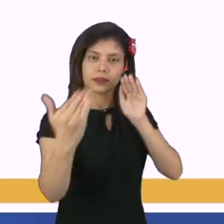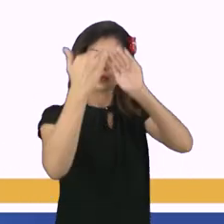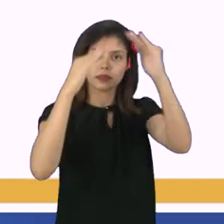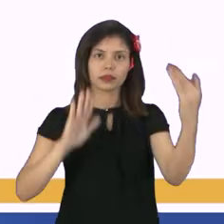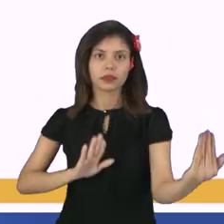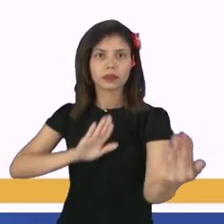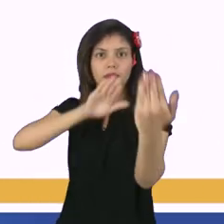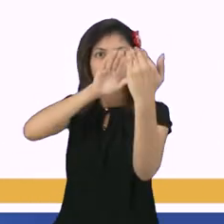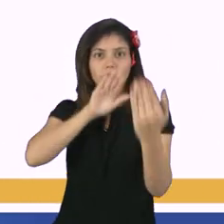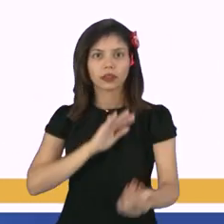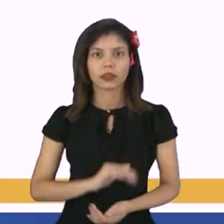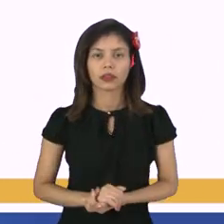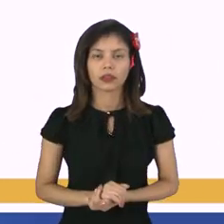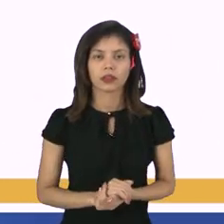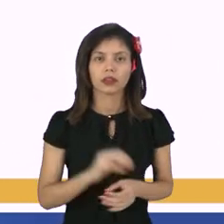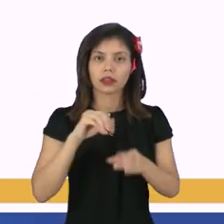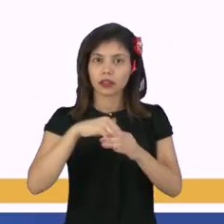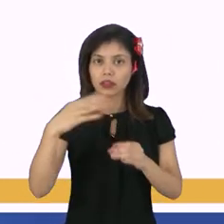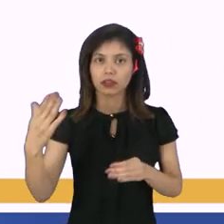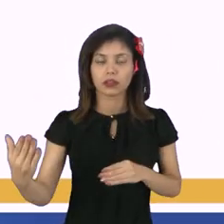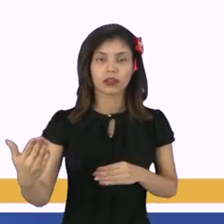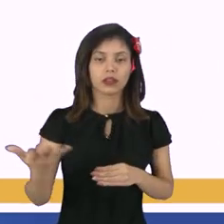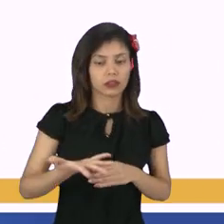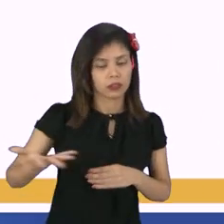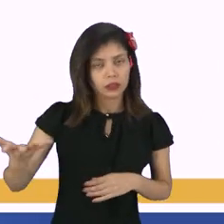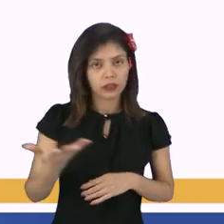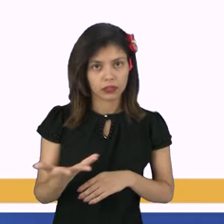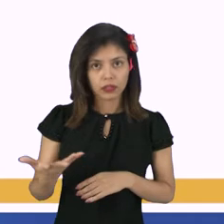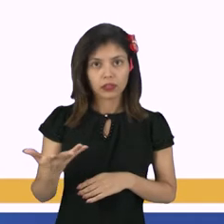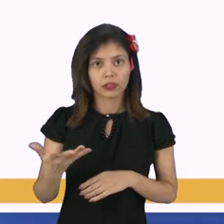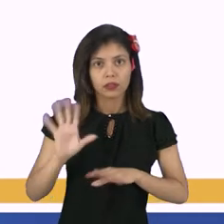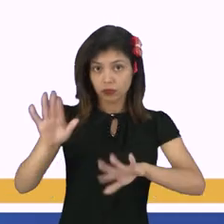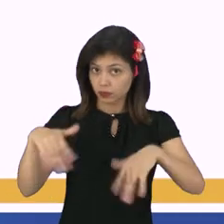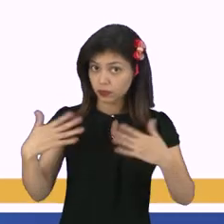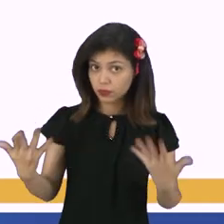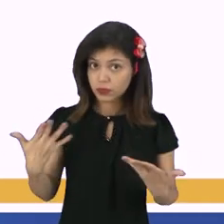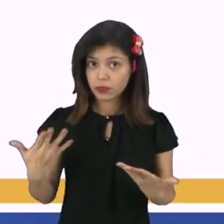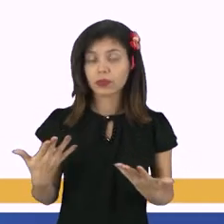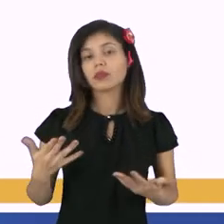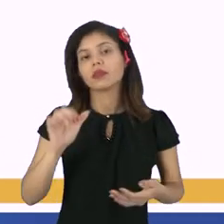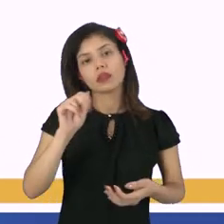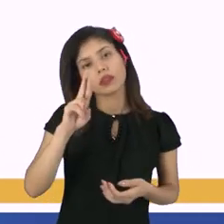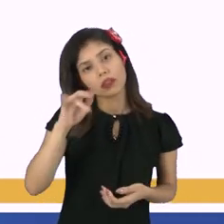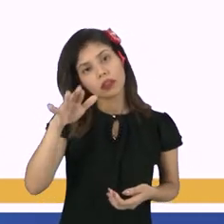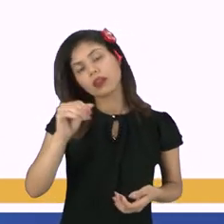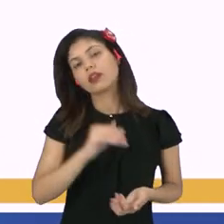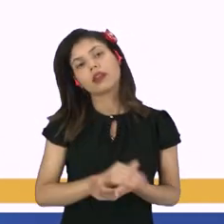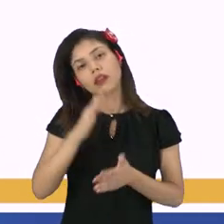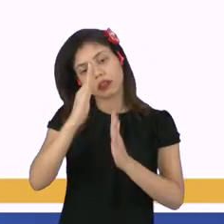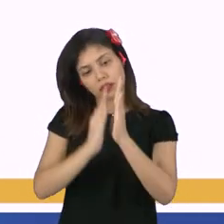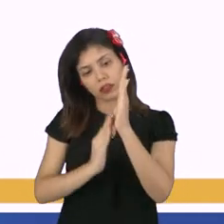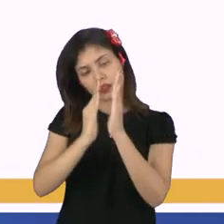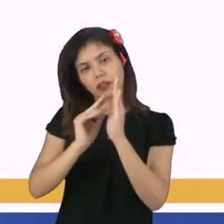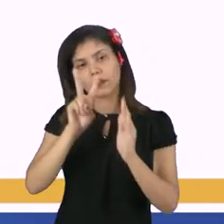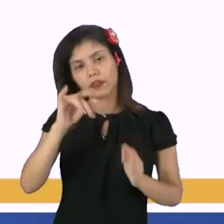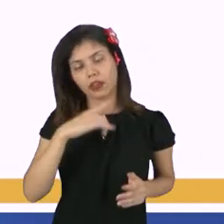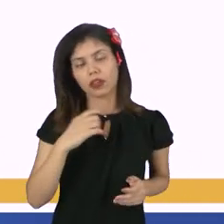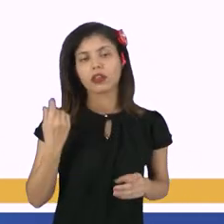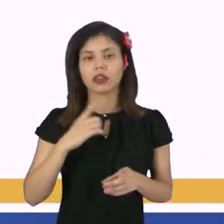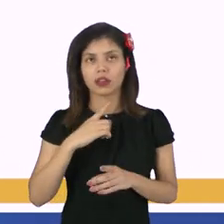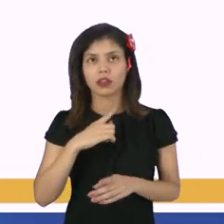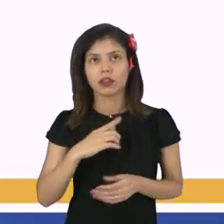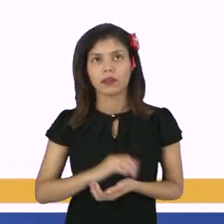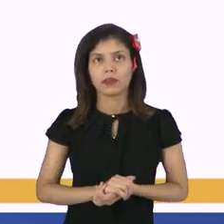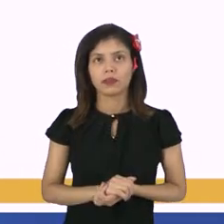e um ponto fora do plano da base para os para o qual as arestas laterais vão concorrer e